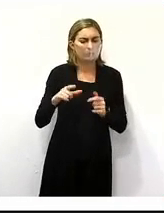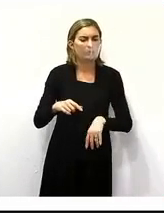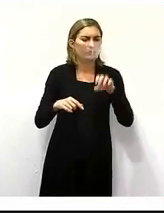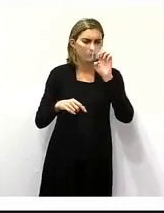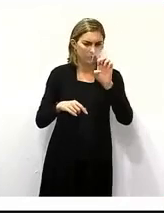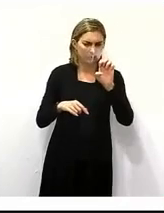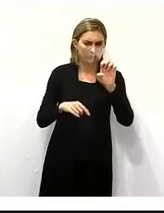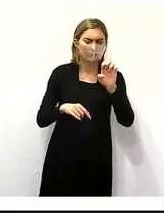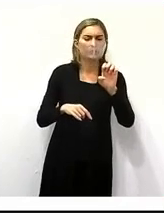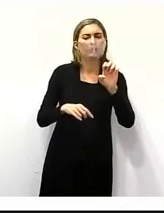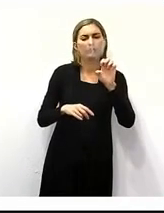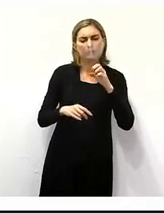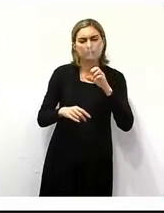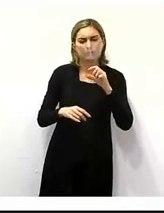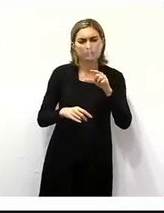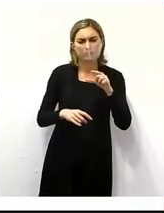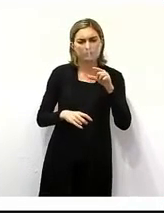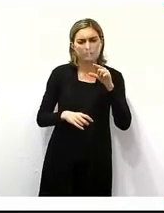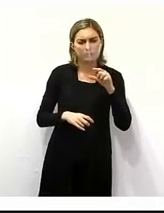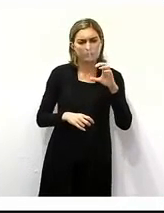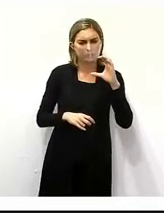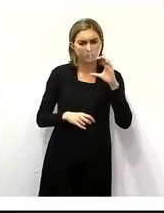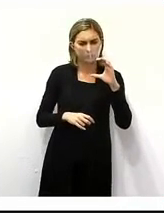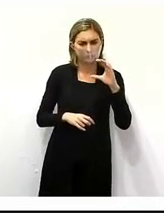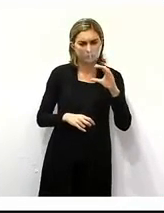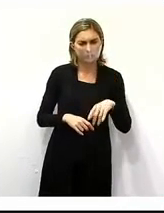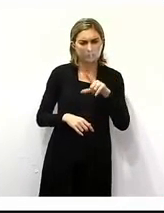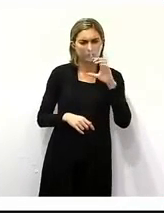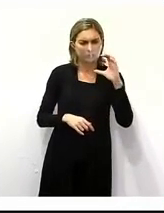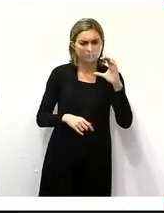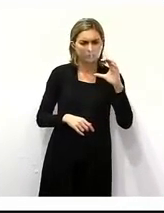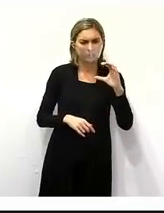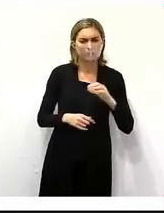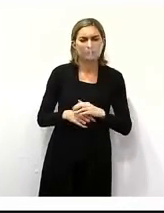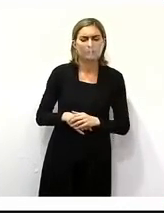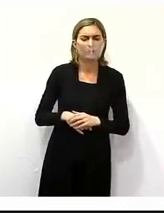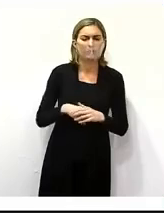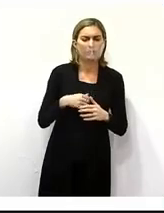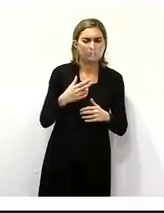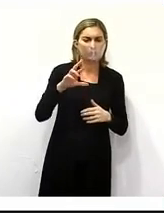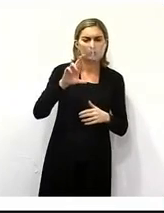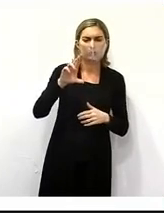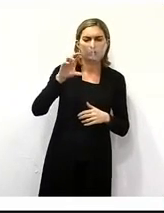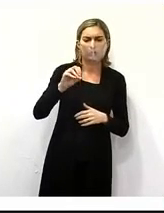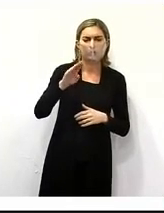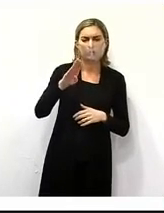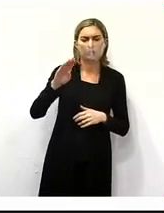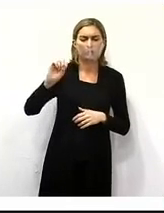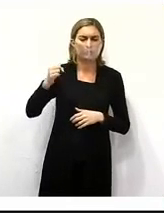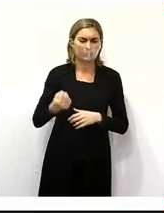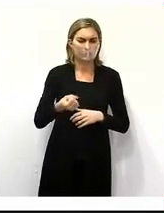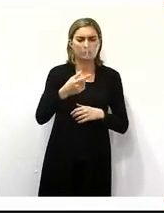a letra é a letra C, viu gente? Letra C. A teoria política de Hobbes,